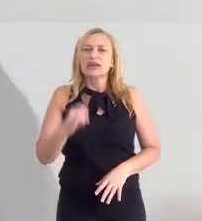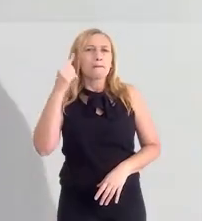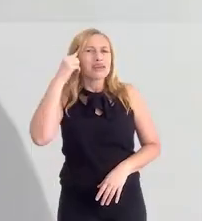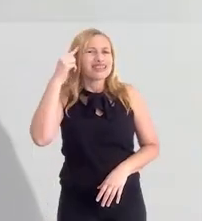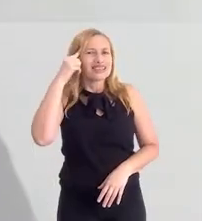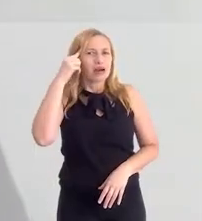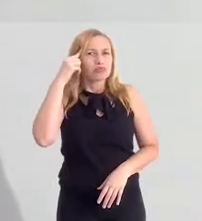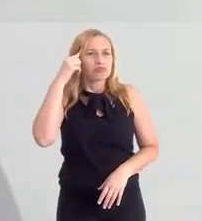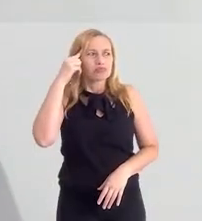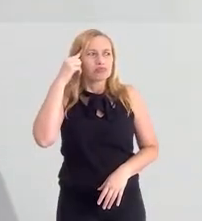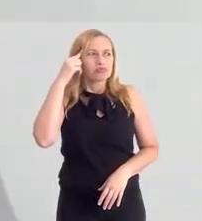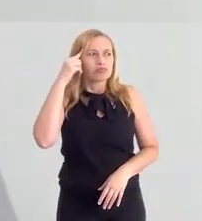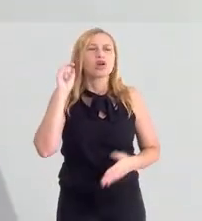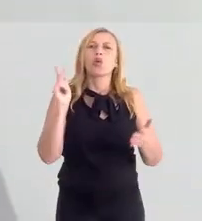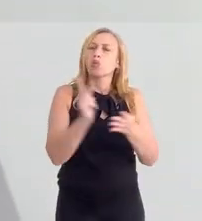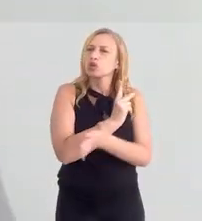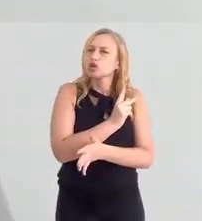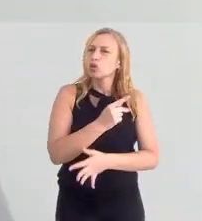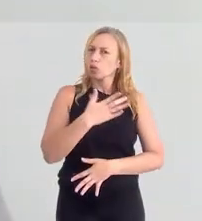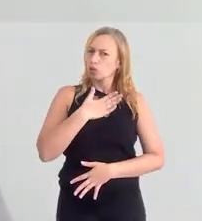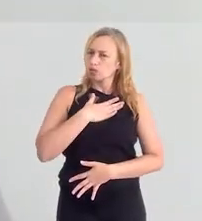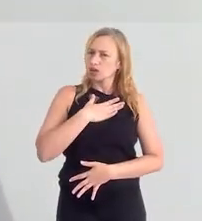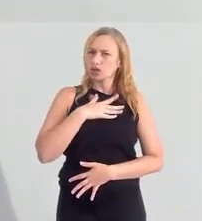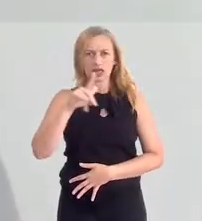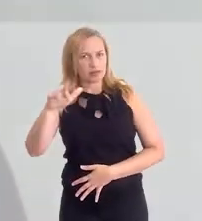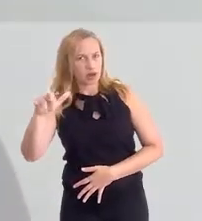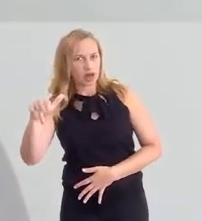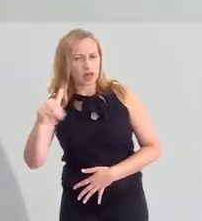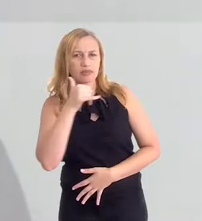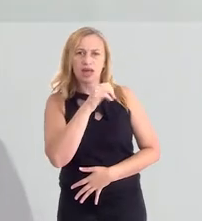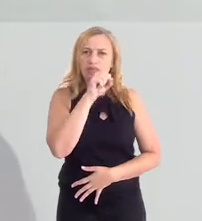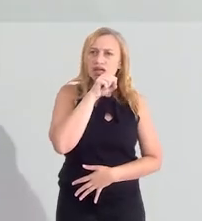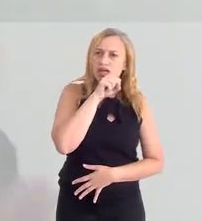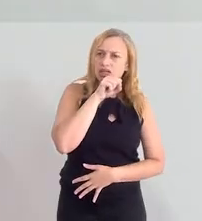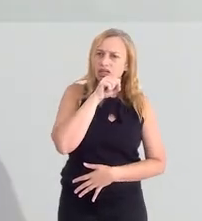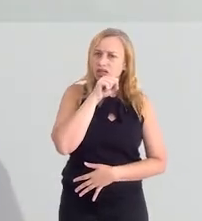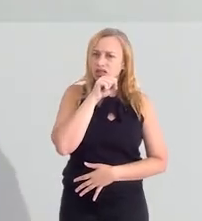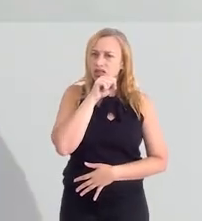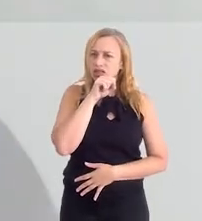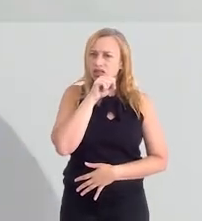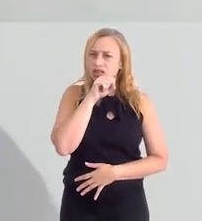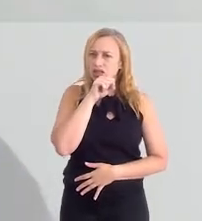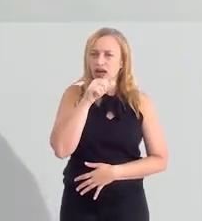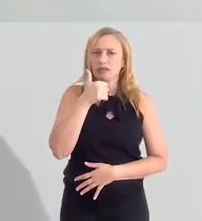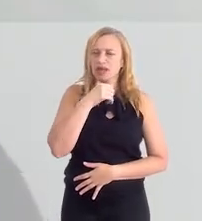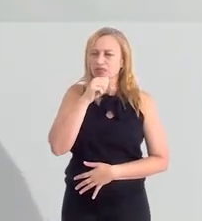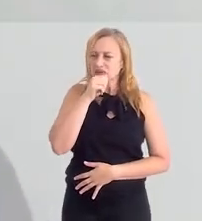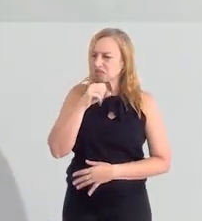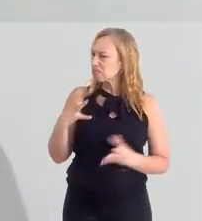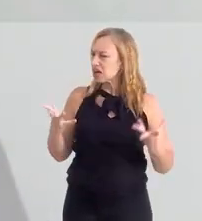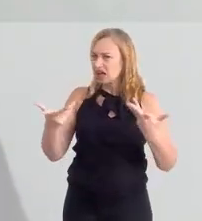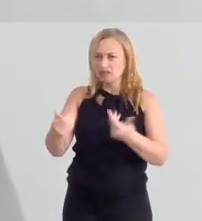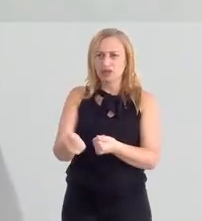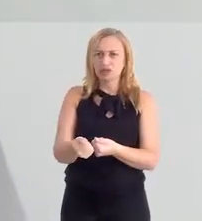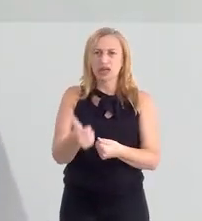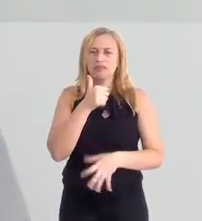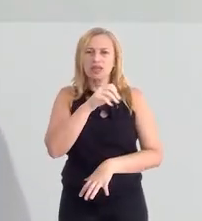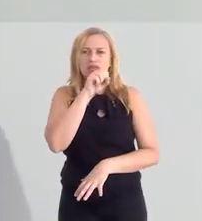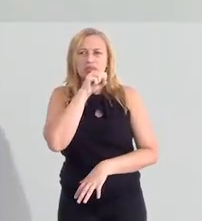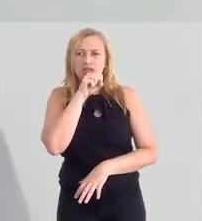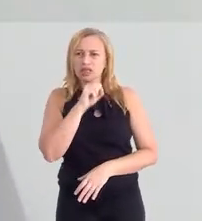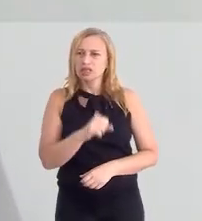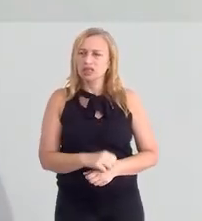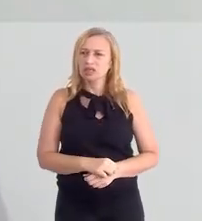nós pensarmos no que ocorreu comigo, com minhas irmãs e com a minha mãe, que de fato foi uma pessoa absolutamente maravilhosa, a minha